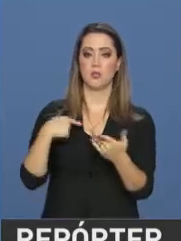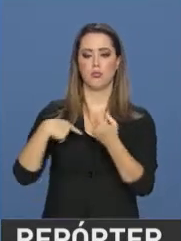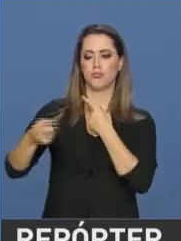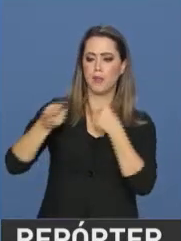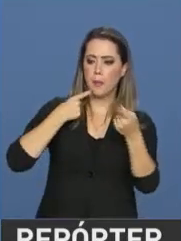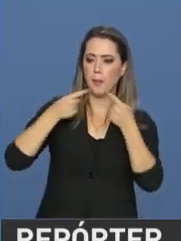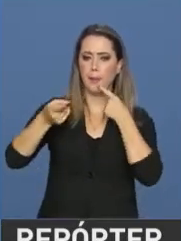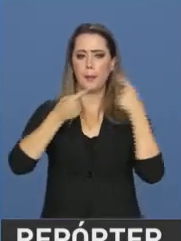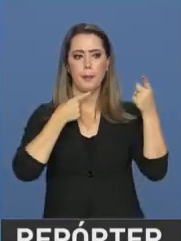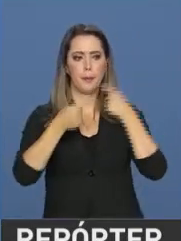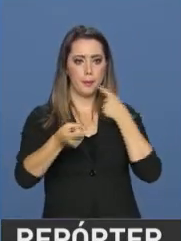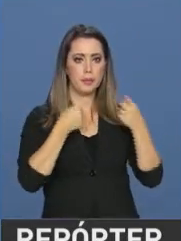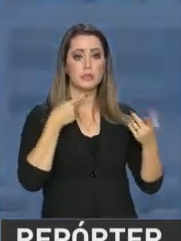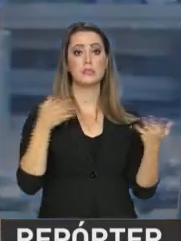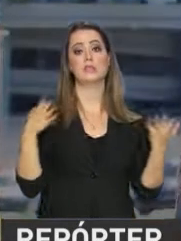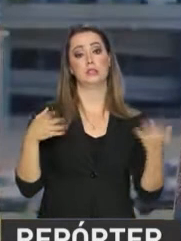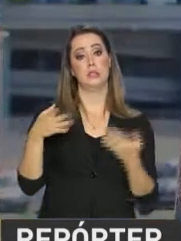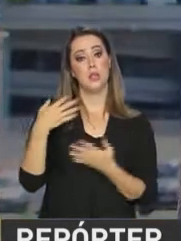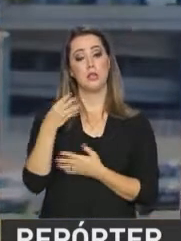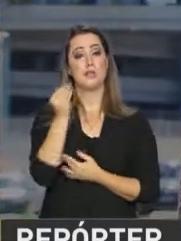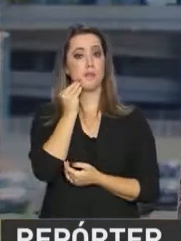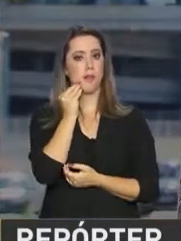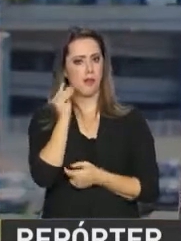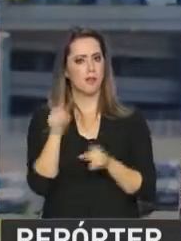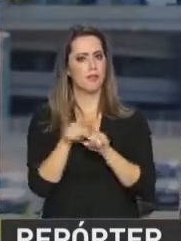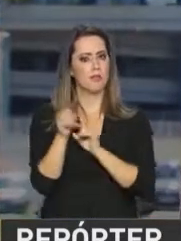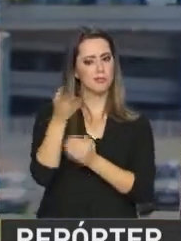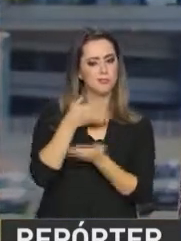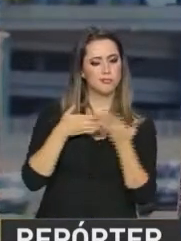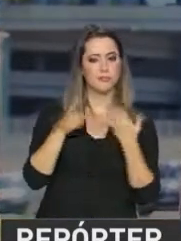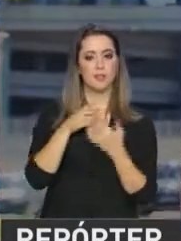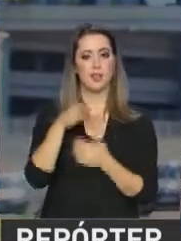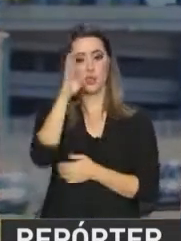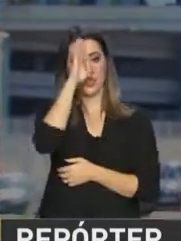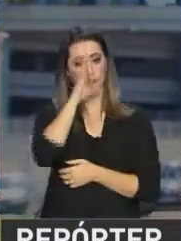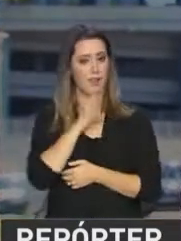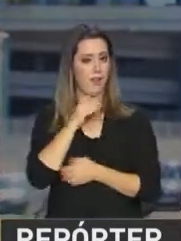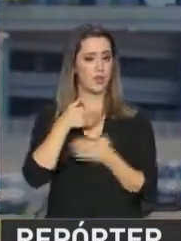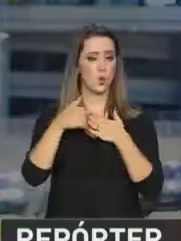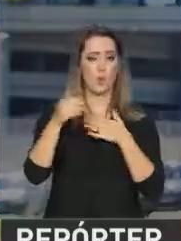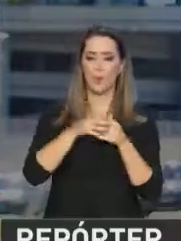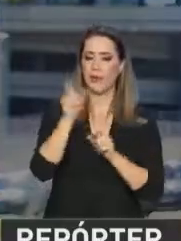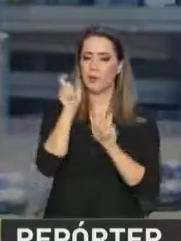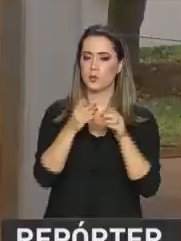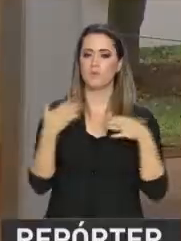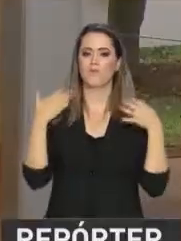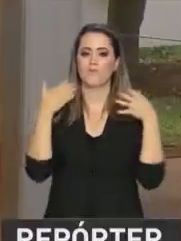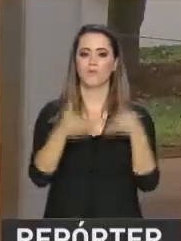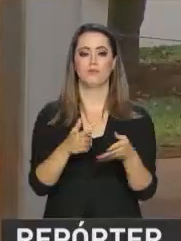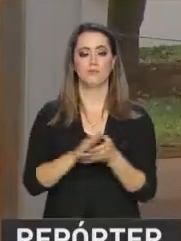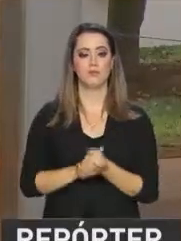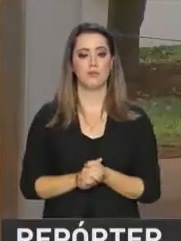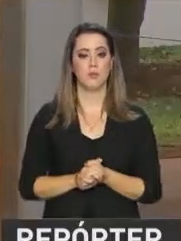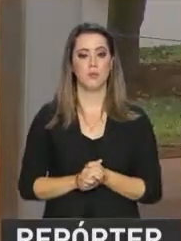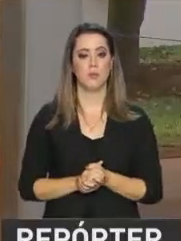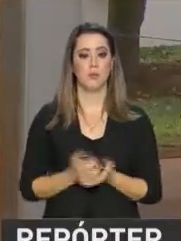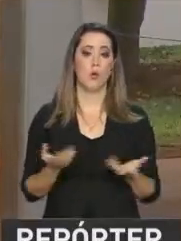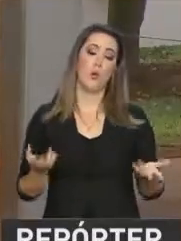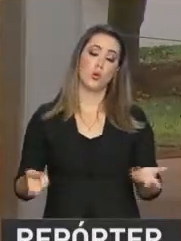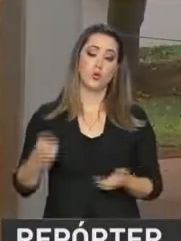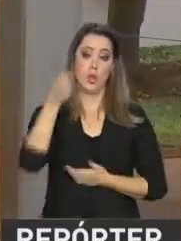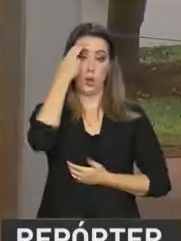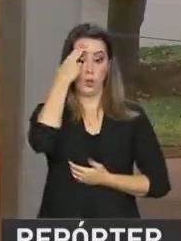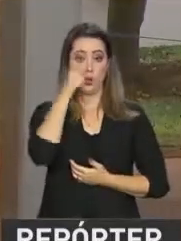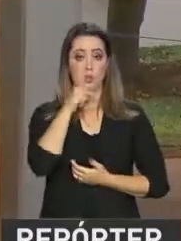de idéias e experiências as inscrições são gratuitas e qualquer pessoa pode participar na cultura da água do não